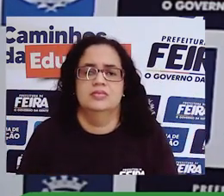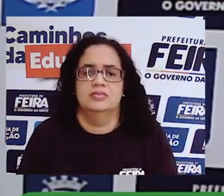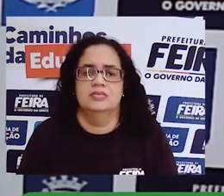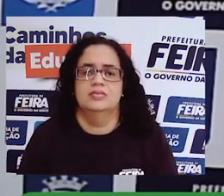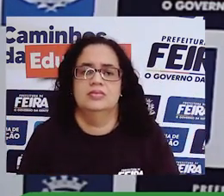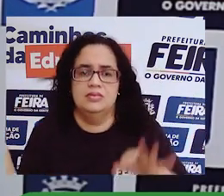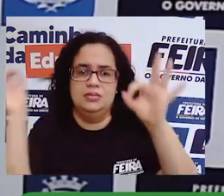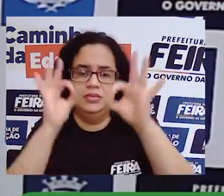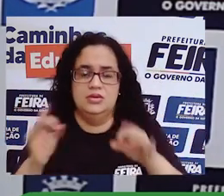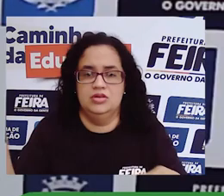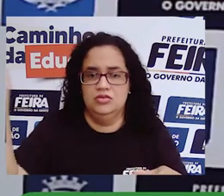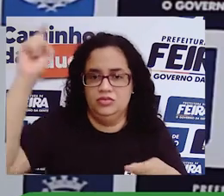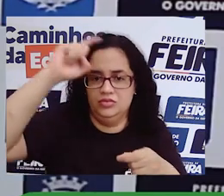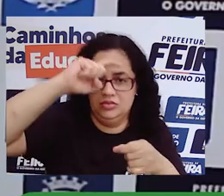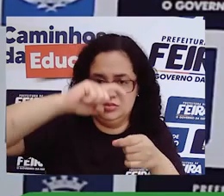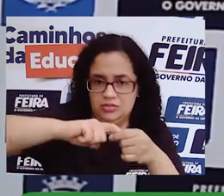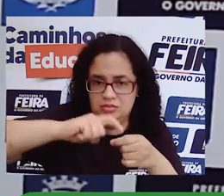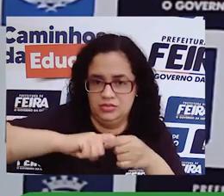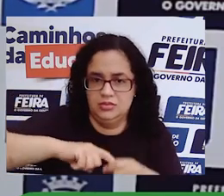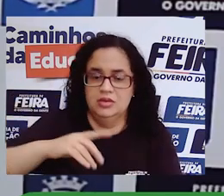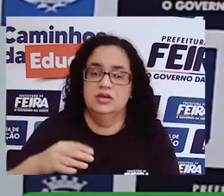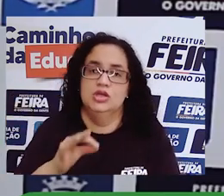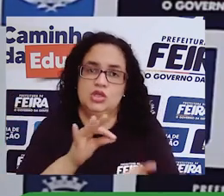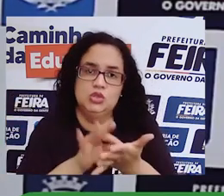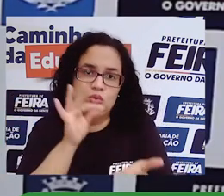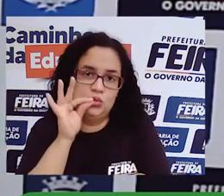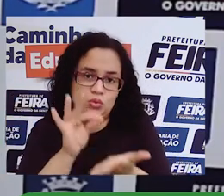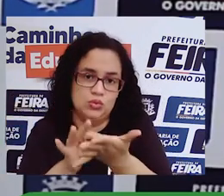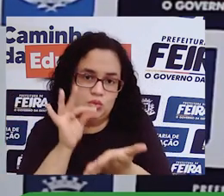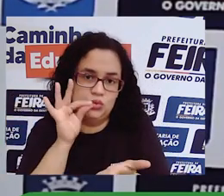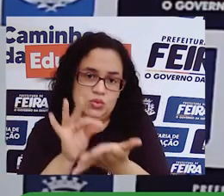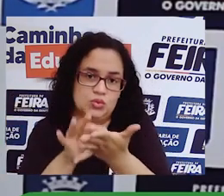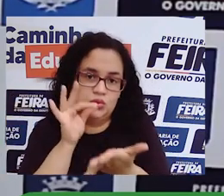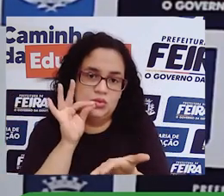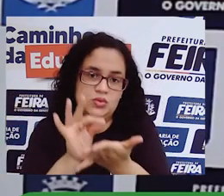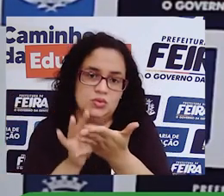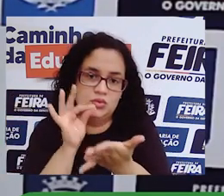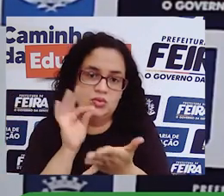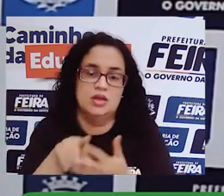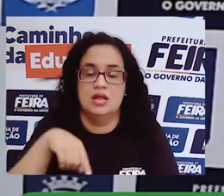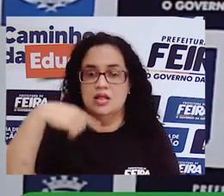gente já volta, tá? Vai tomar um café, fazer um lanchinho, que